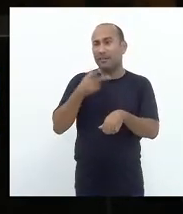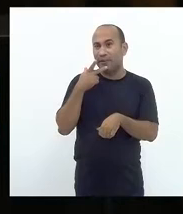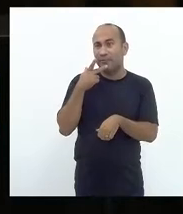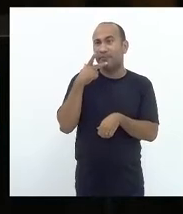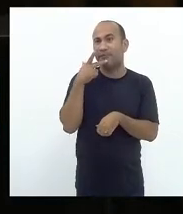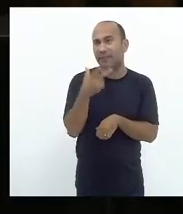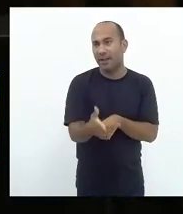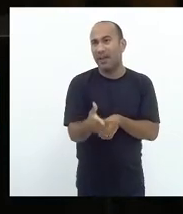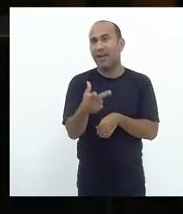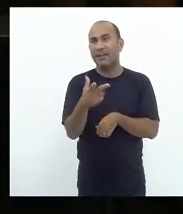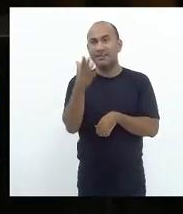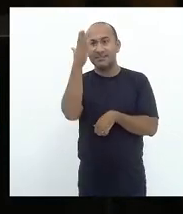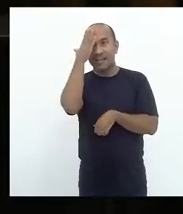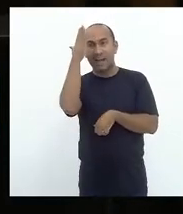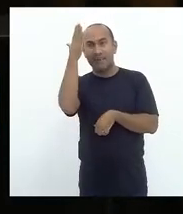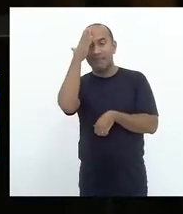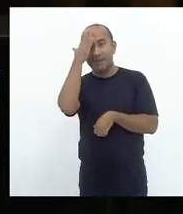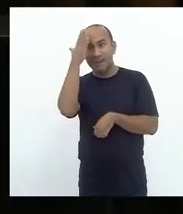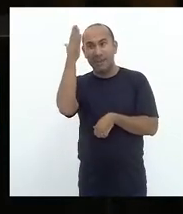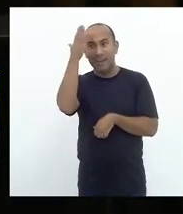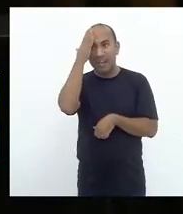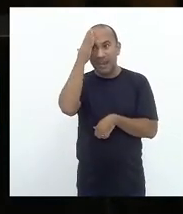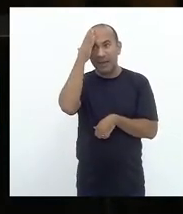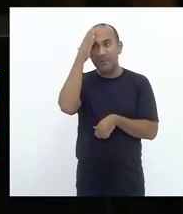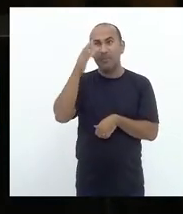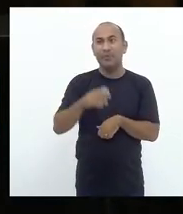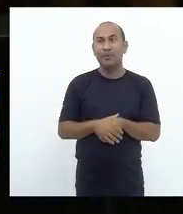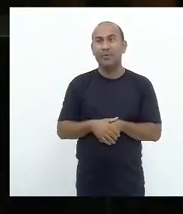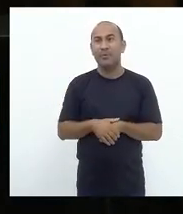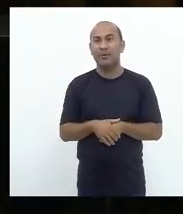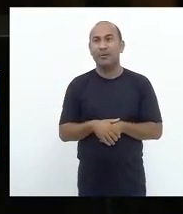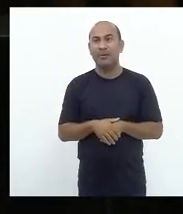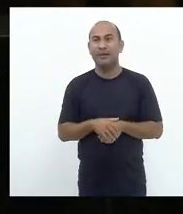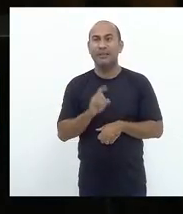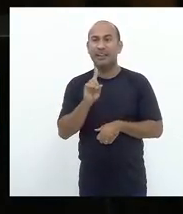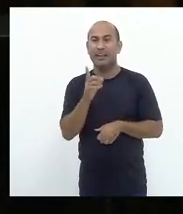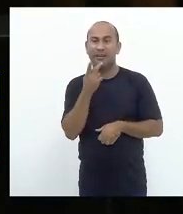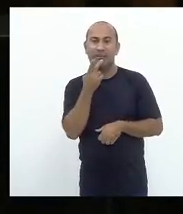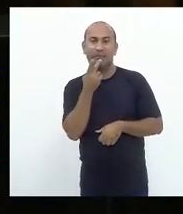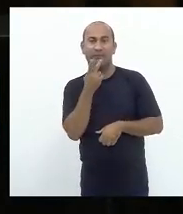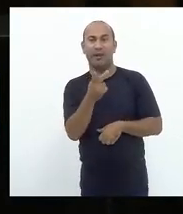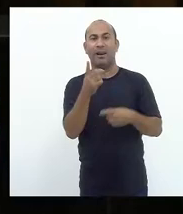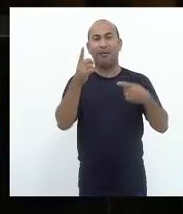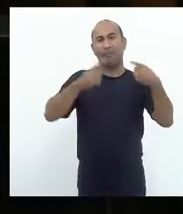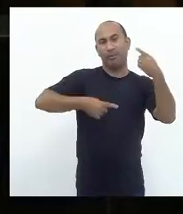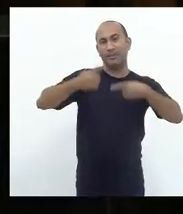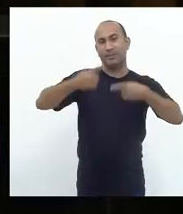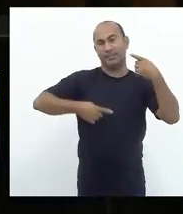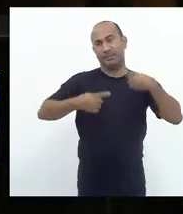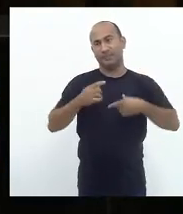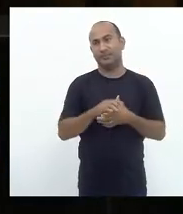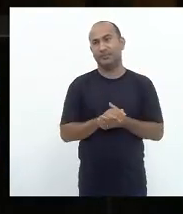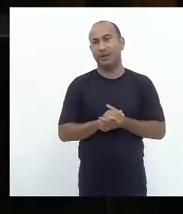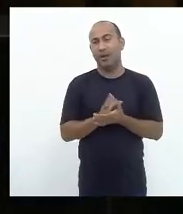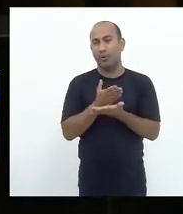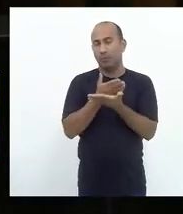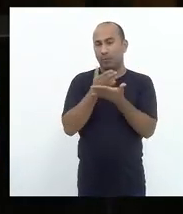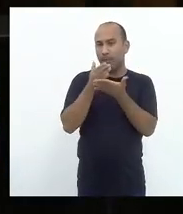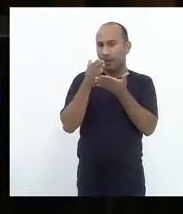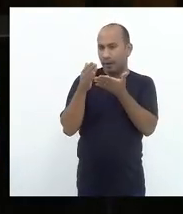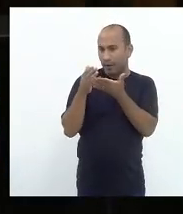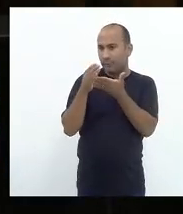de sabemos extremamente que não se passa de política. No início da